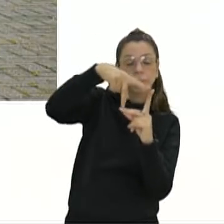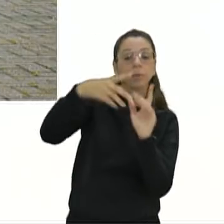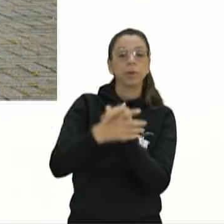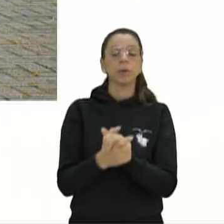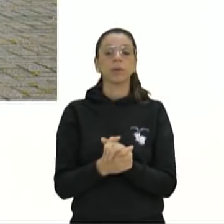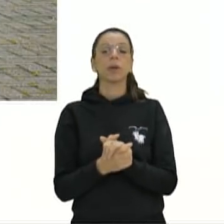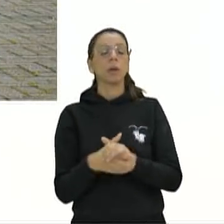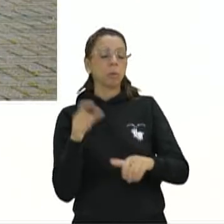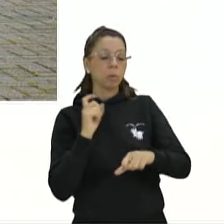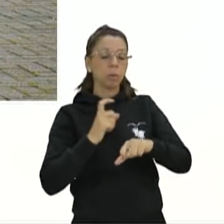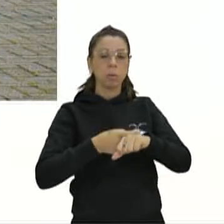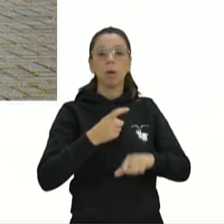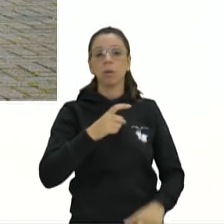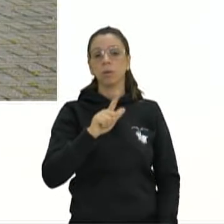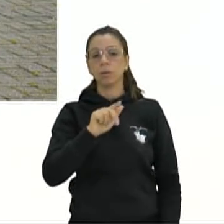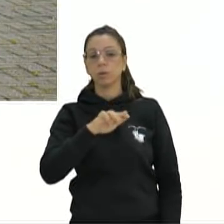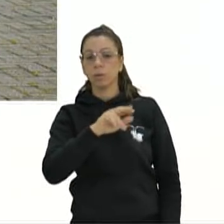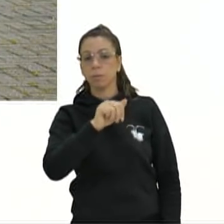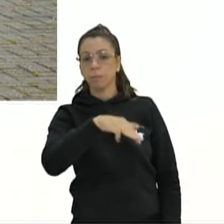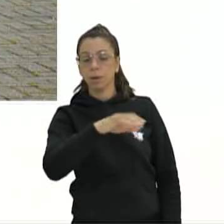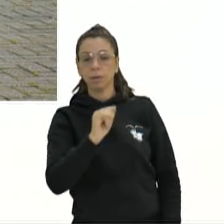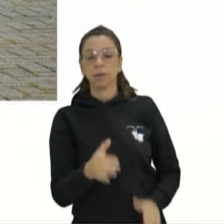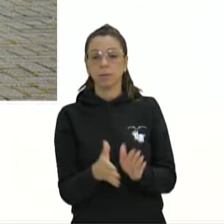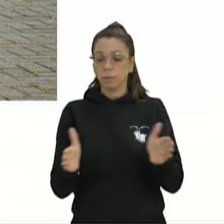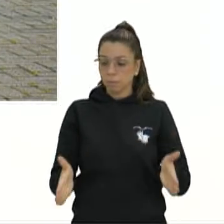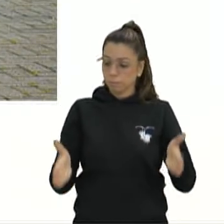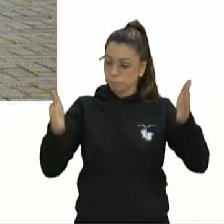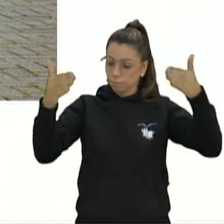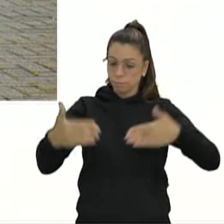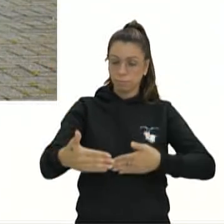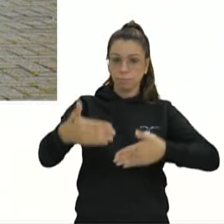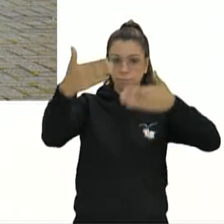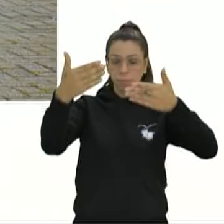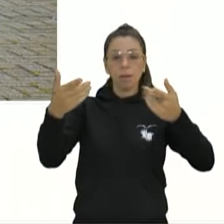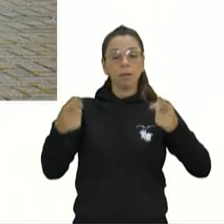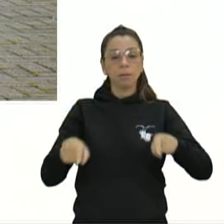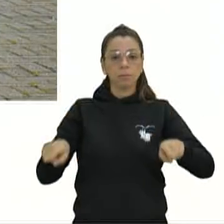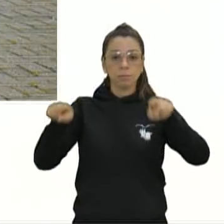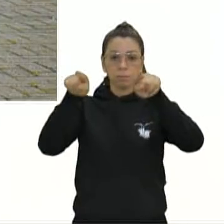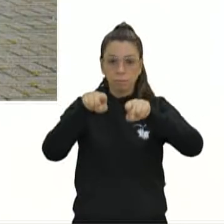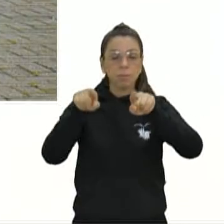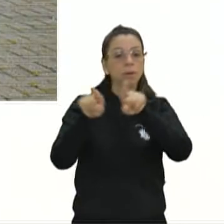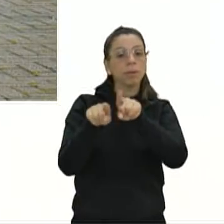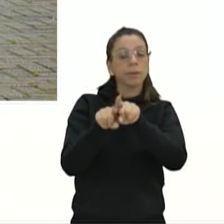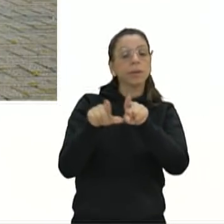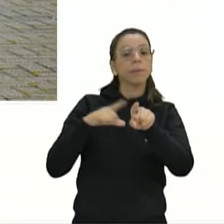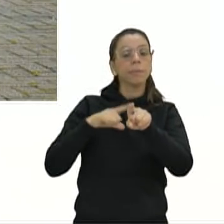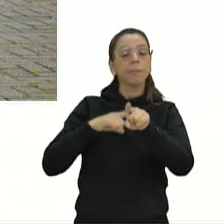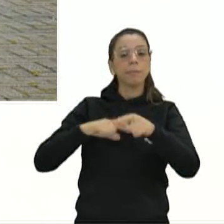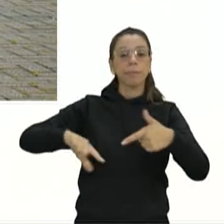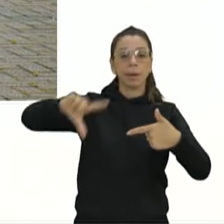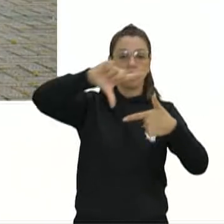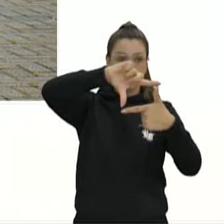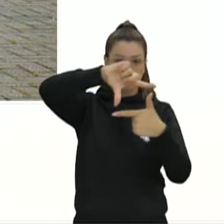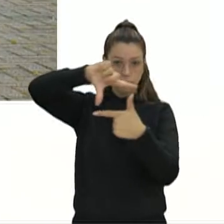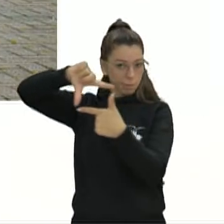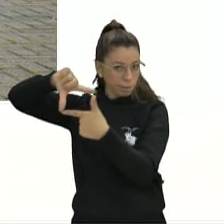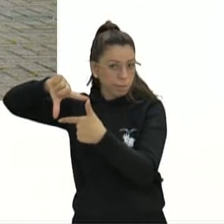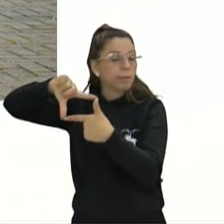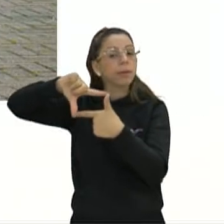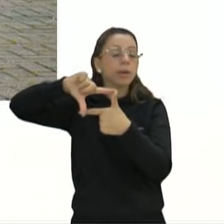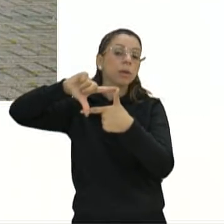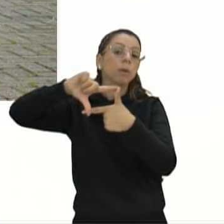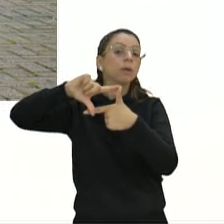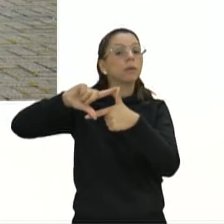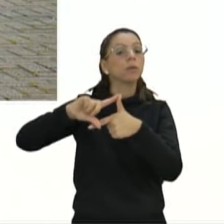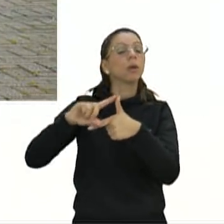poliedros, que possuem as faces laterais paralelas e retangulares. E tem uma curiosidade